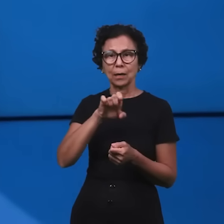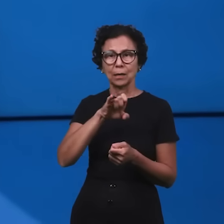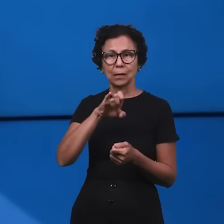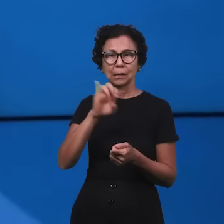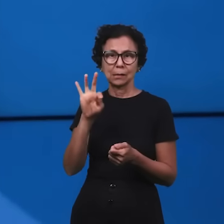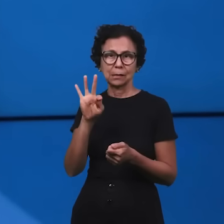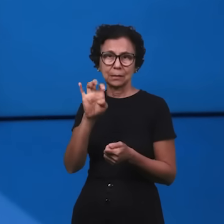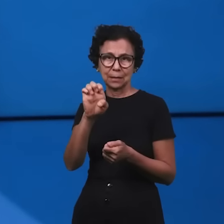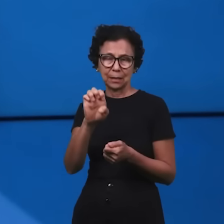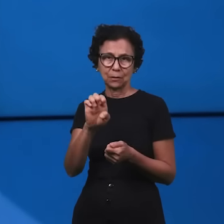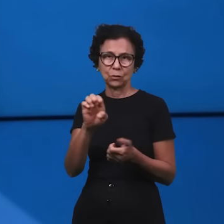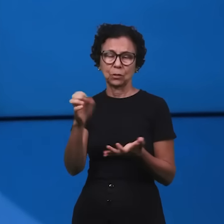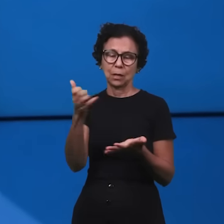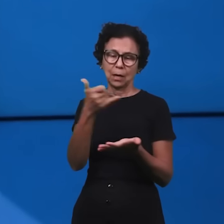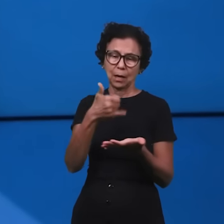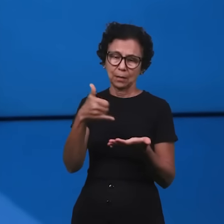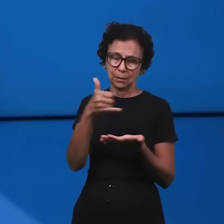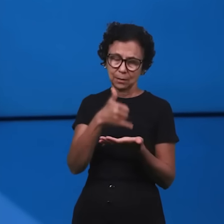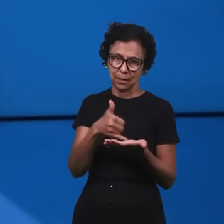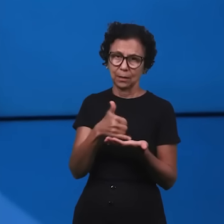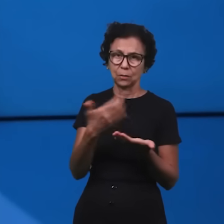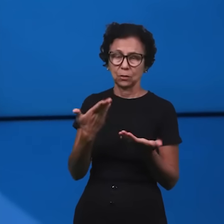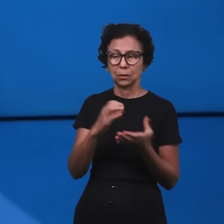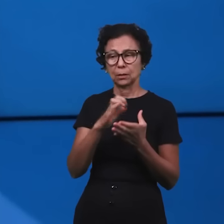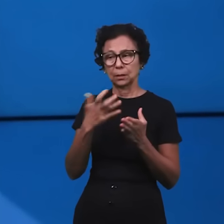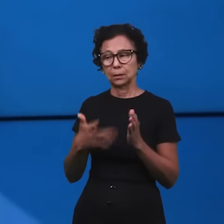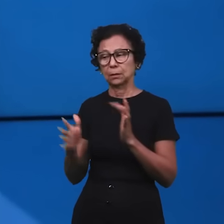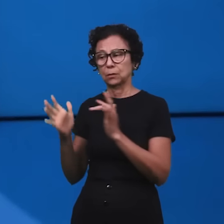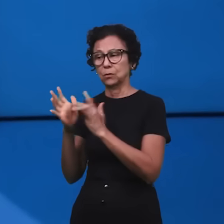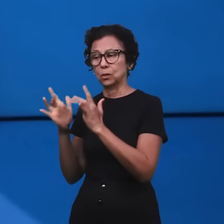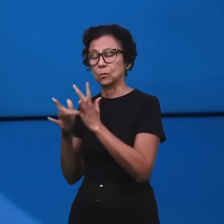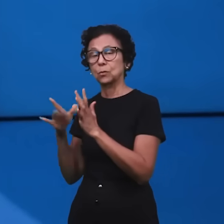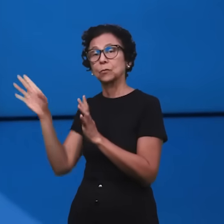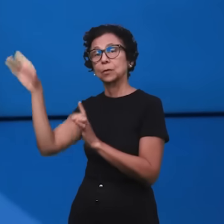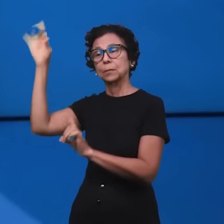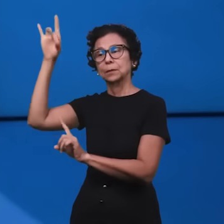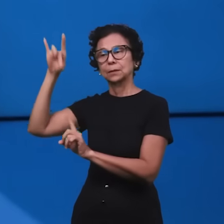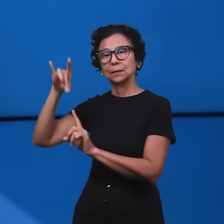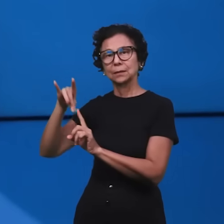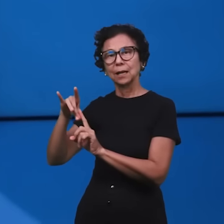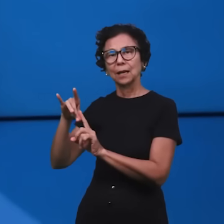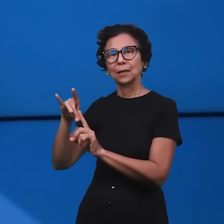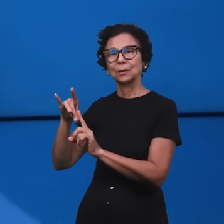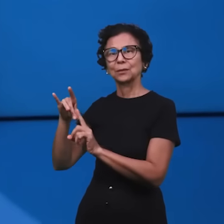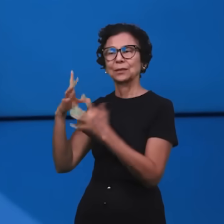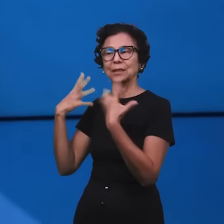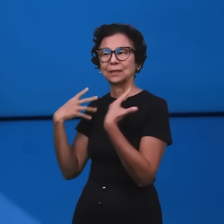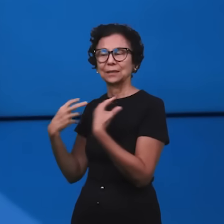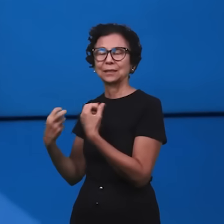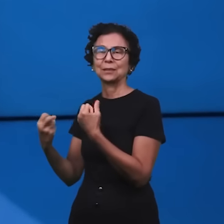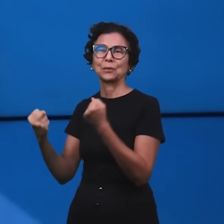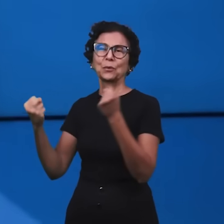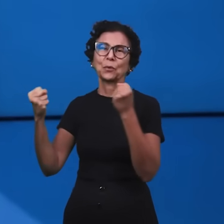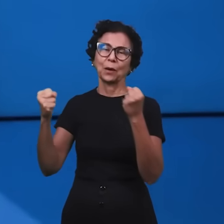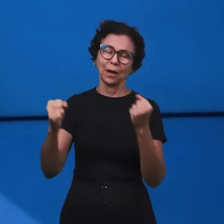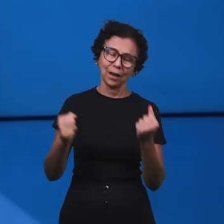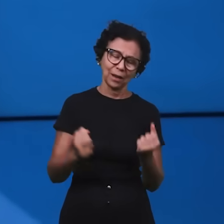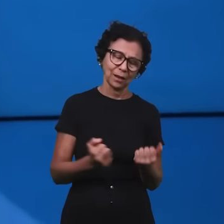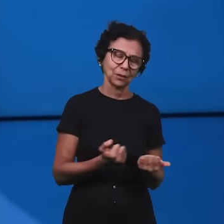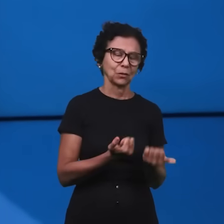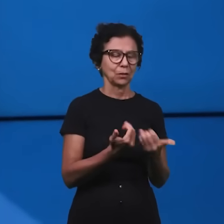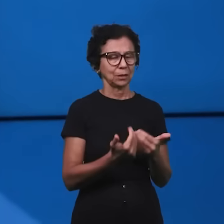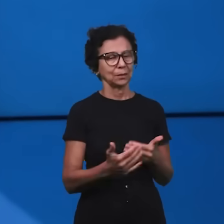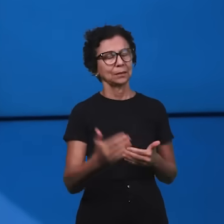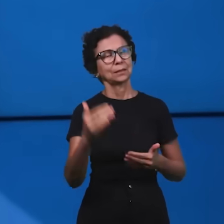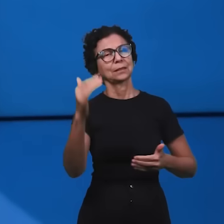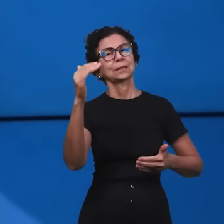aí agora outra característica do Senhor Jesus, quando ele foi batizado com o Espírito Santo, quando ele recebeu o Espírito Santo, portanto é o